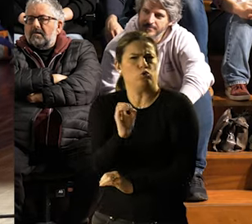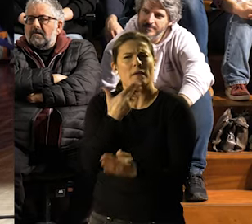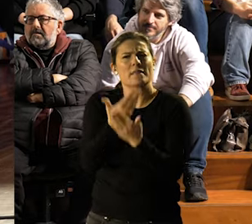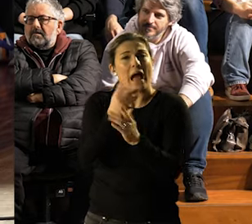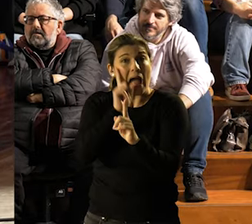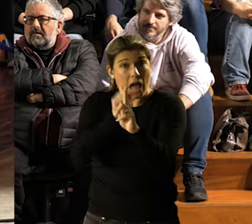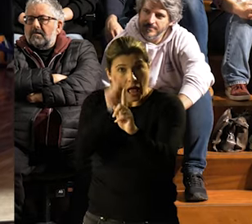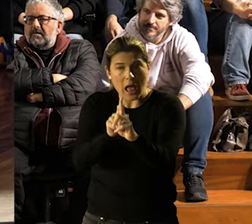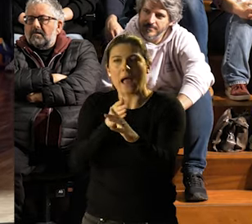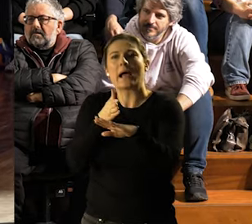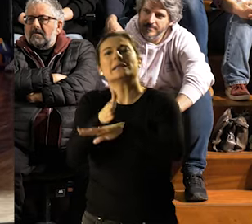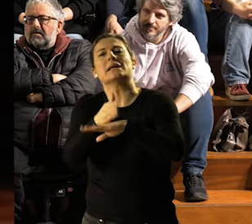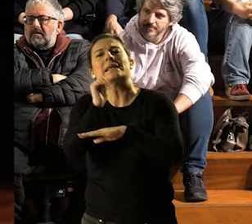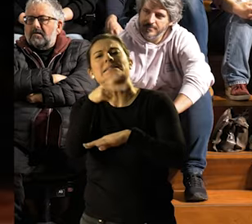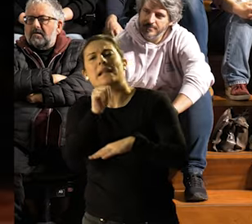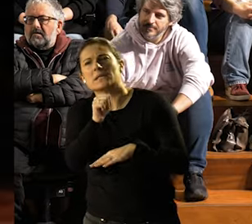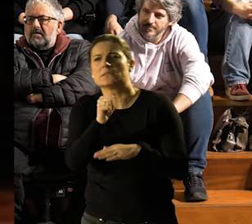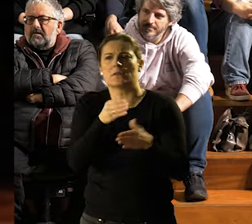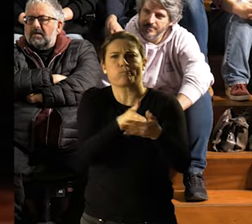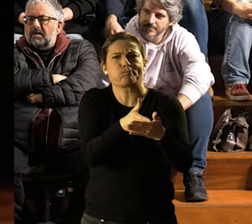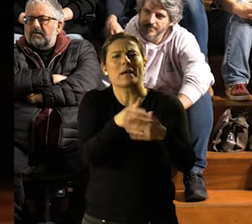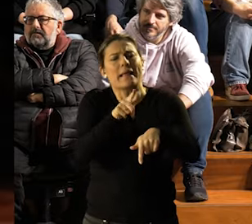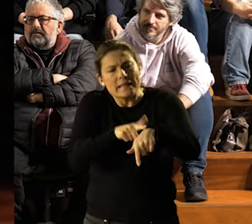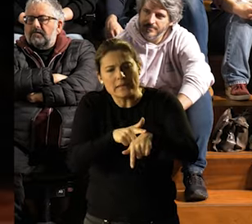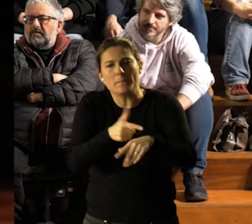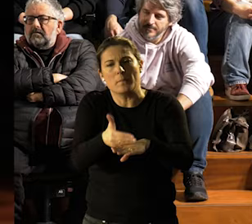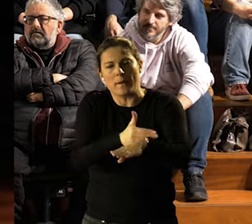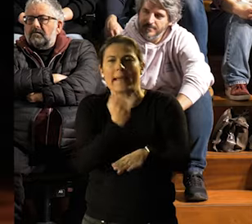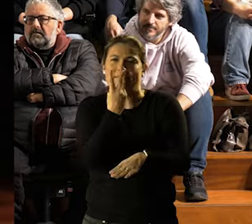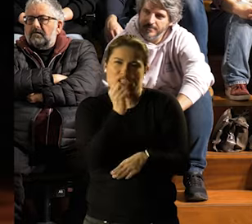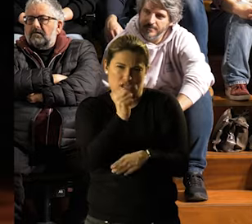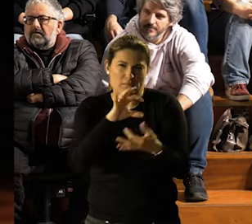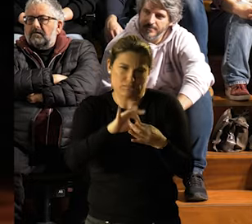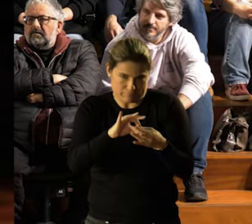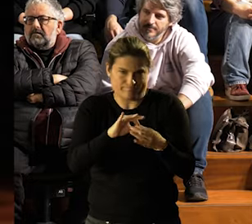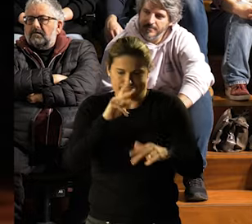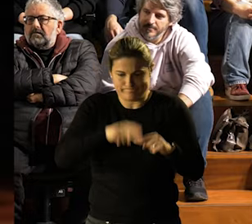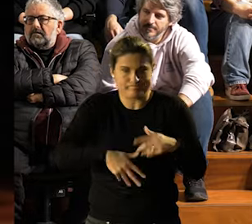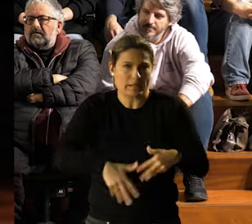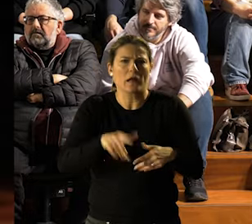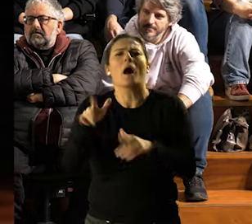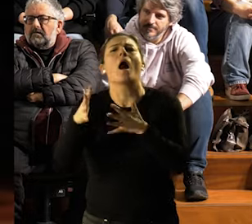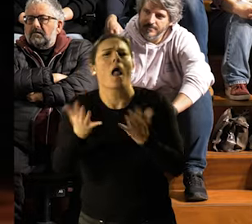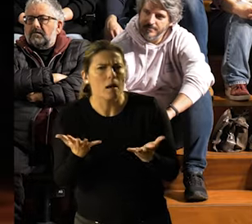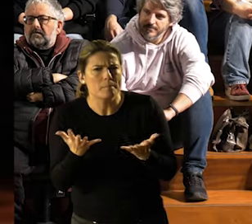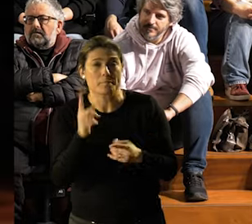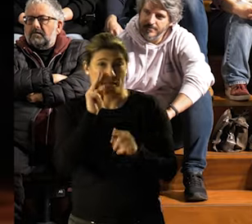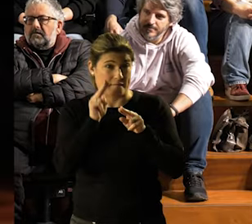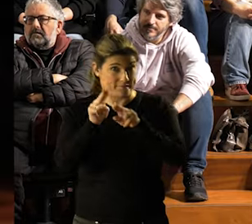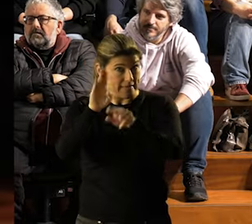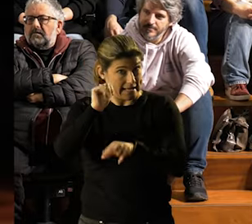mulher recorrer ao SNS para ter acesso em tempo útil à ivg onde estava se nós olharmos para o